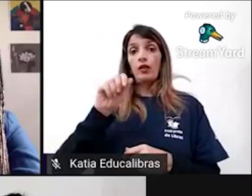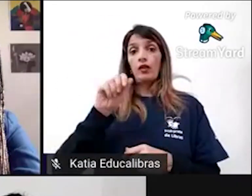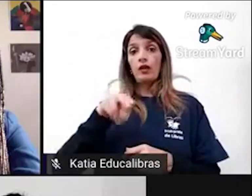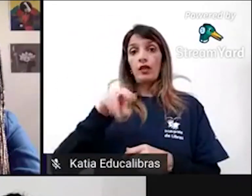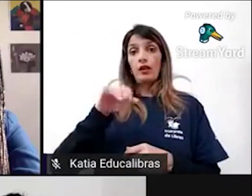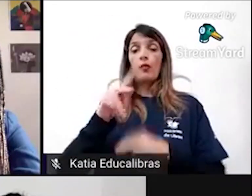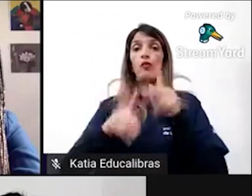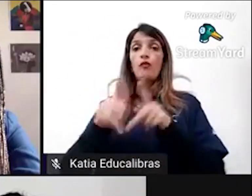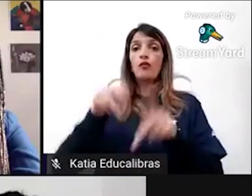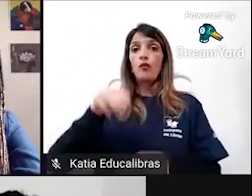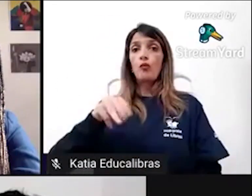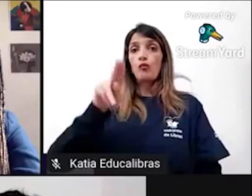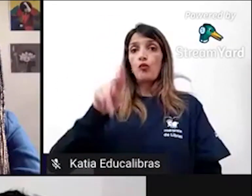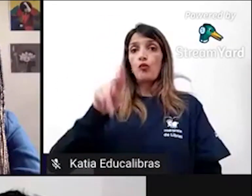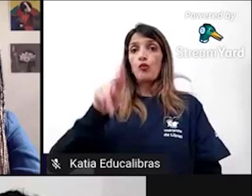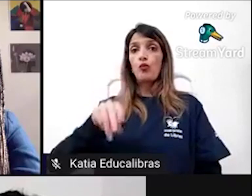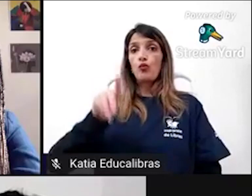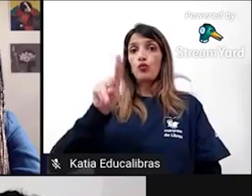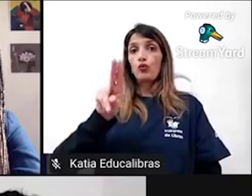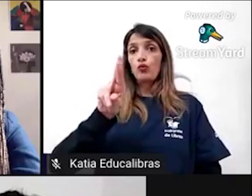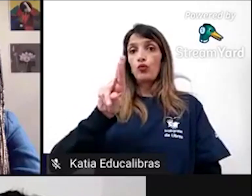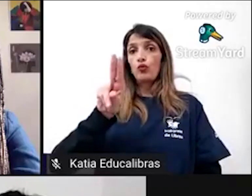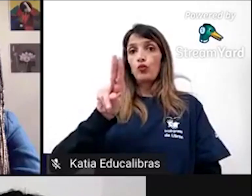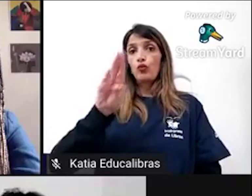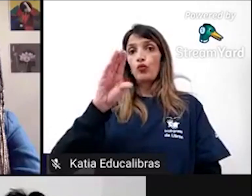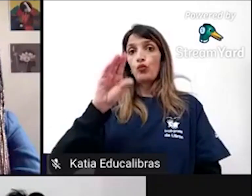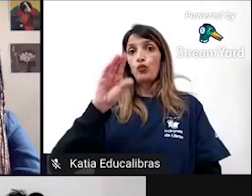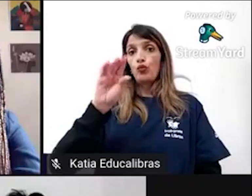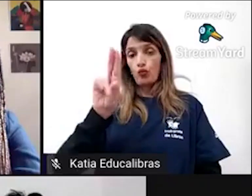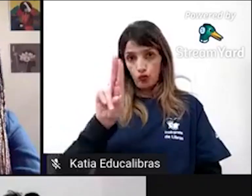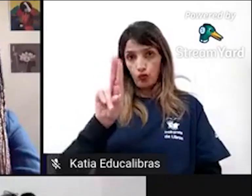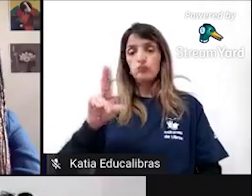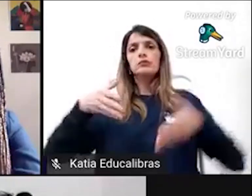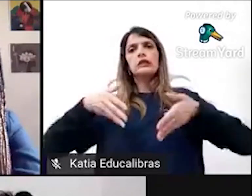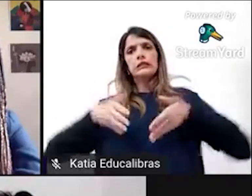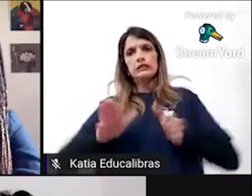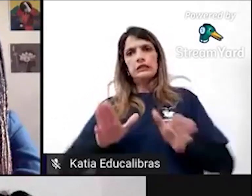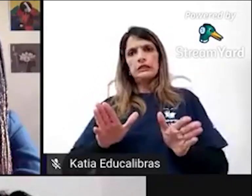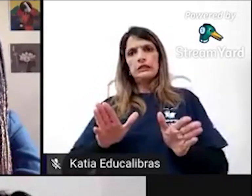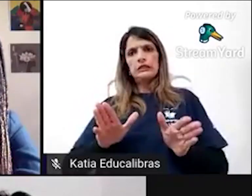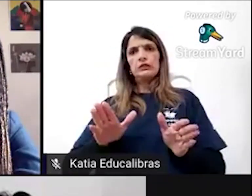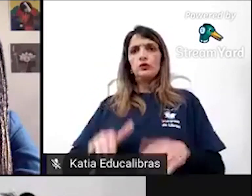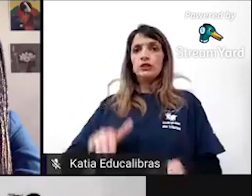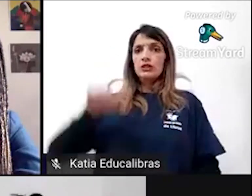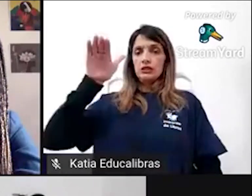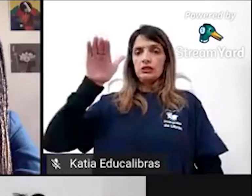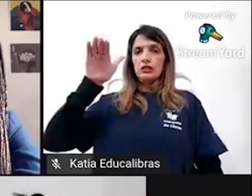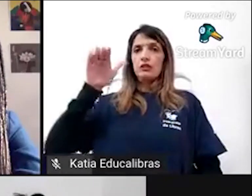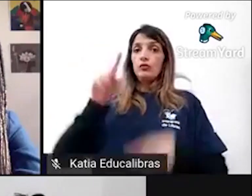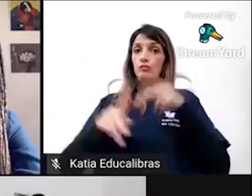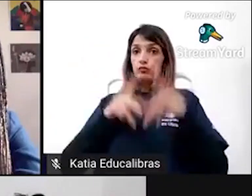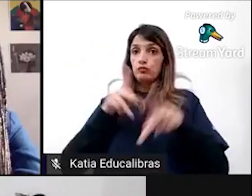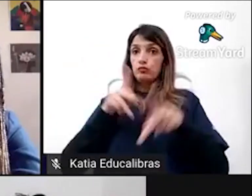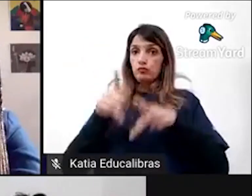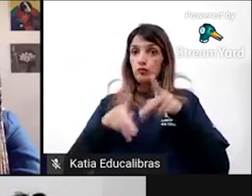Munduruku, sou nascido, crescido dentro desse povo, pelo menos